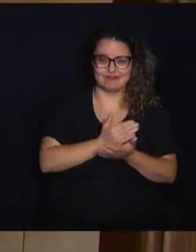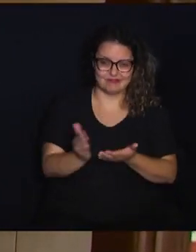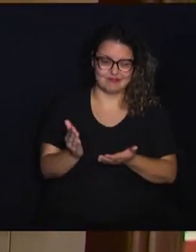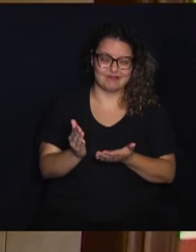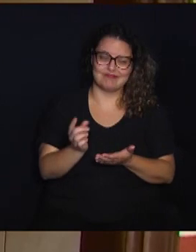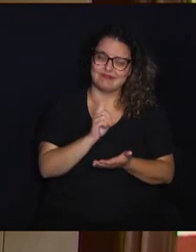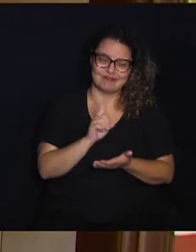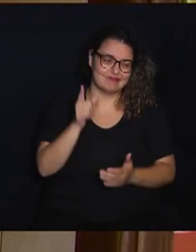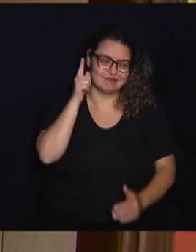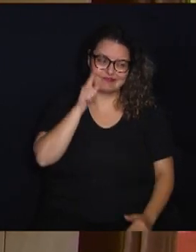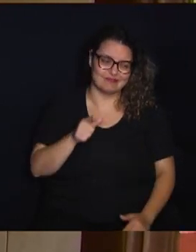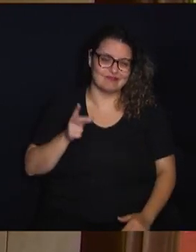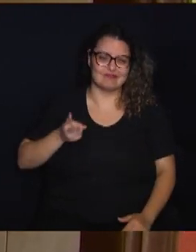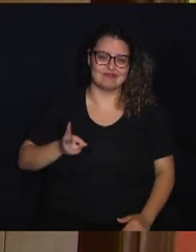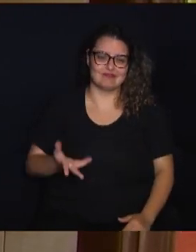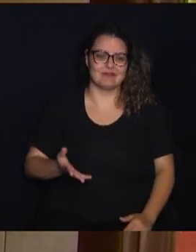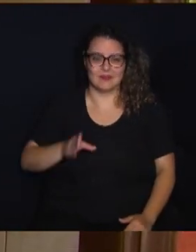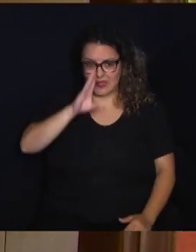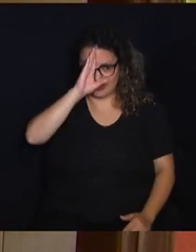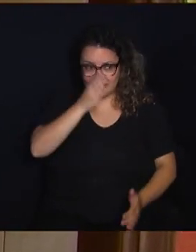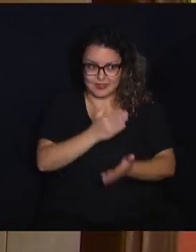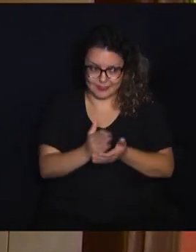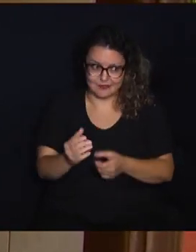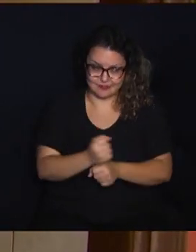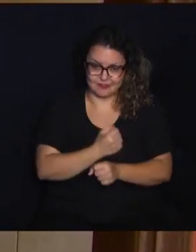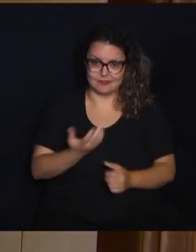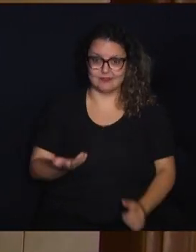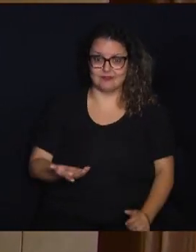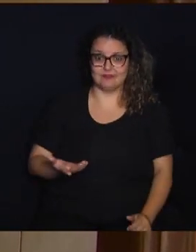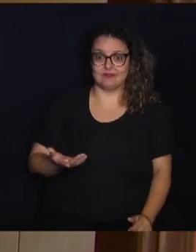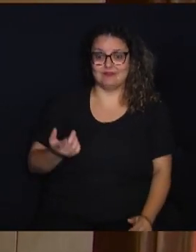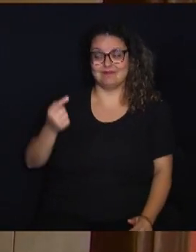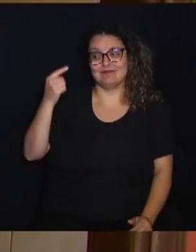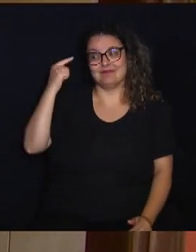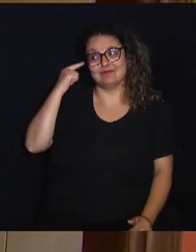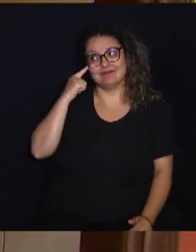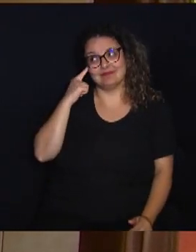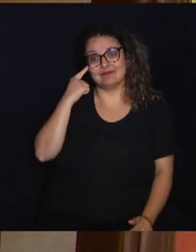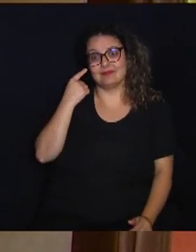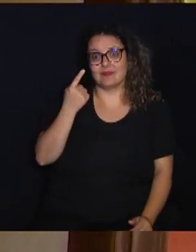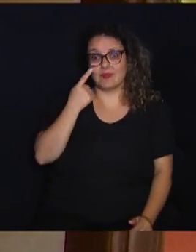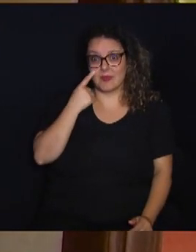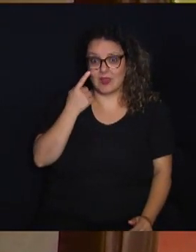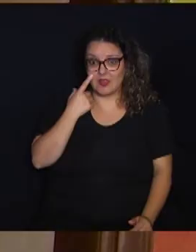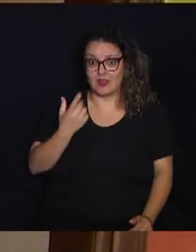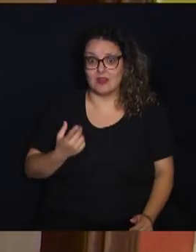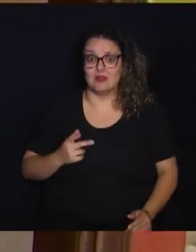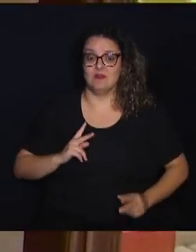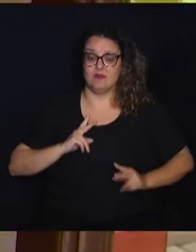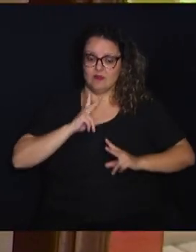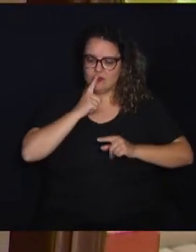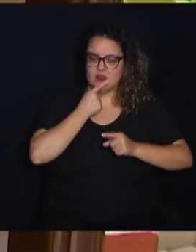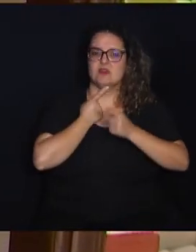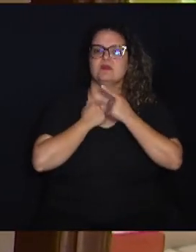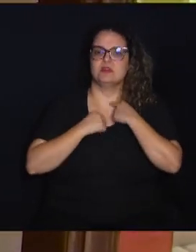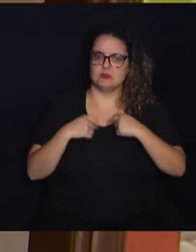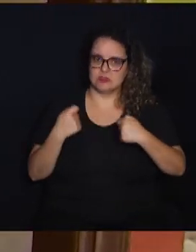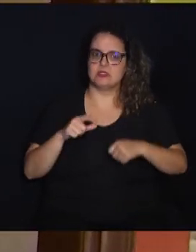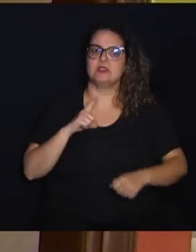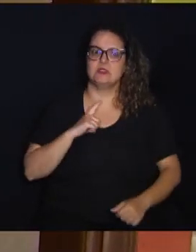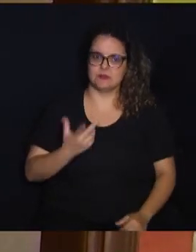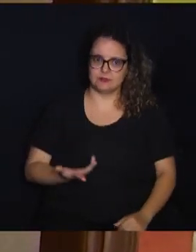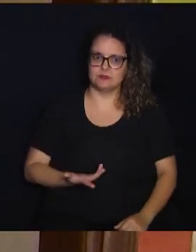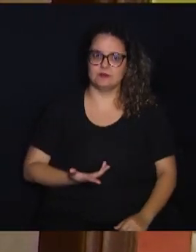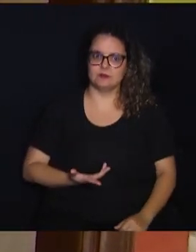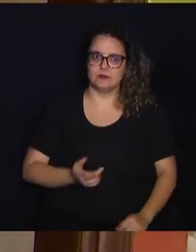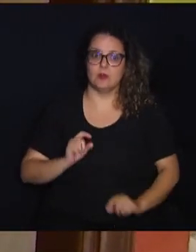não conseguem manter a constância, principalmente no início do ano, né? Olha, precisa ter muita força de vontade, né? O